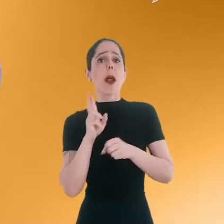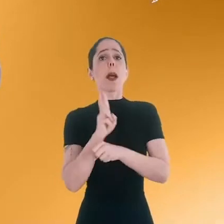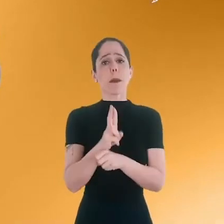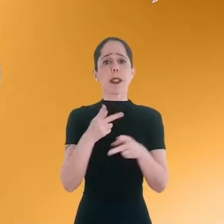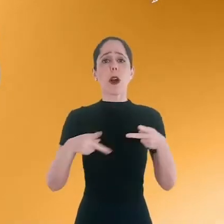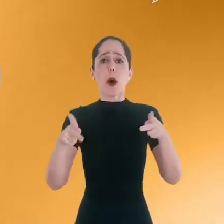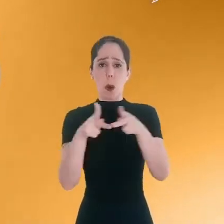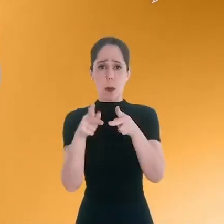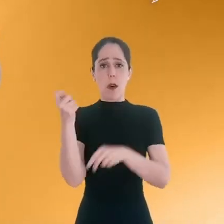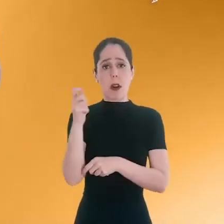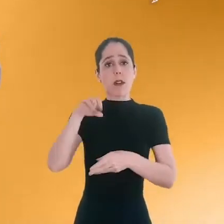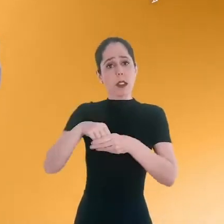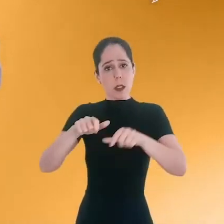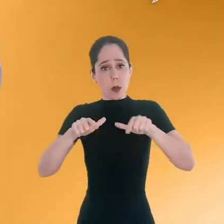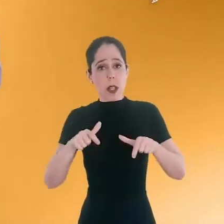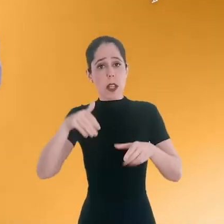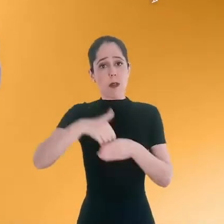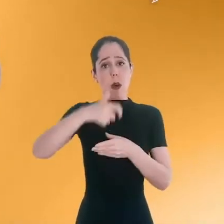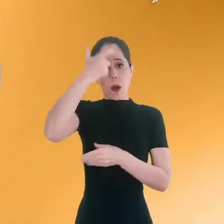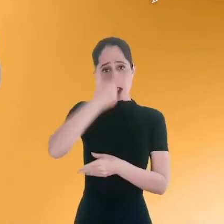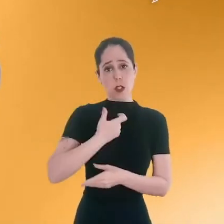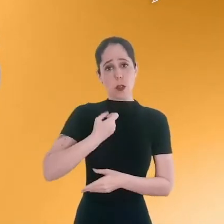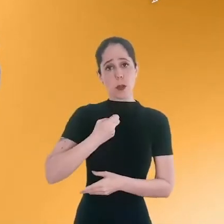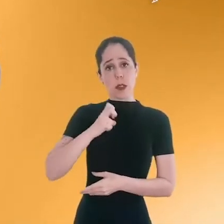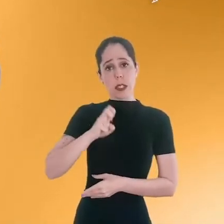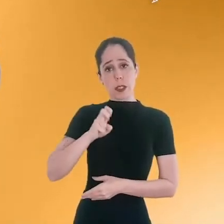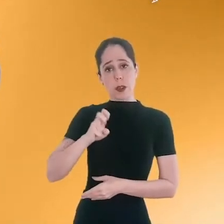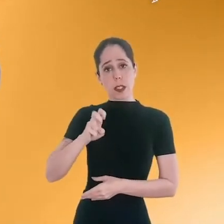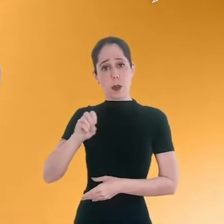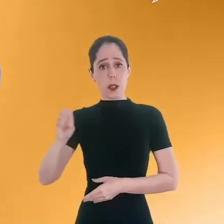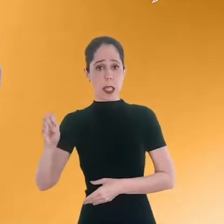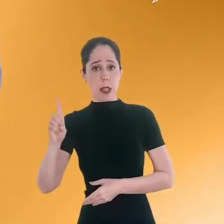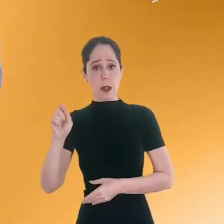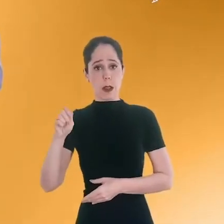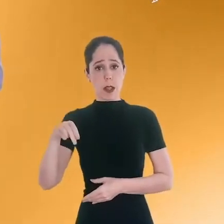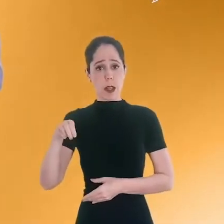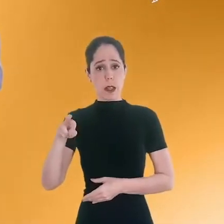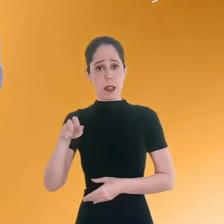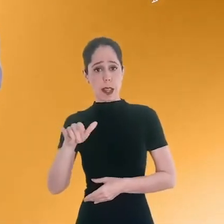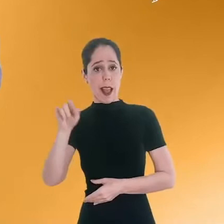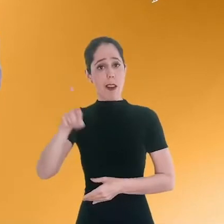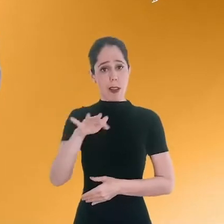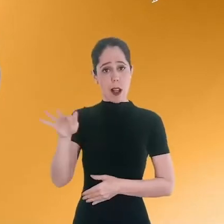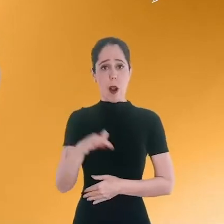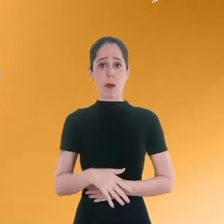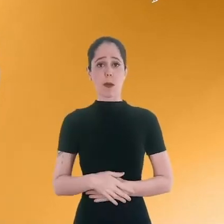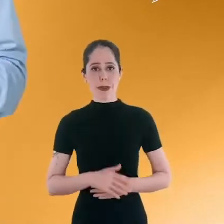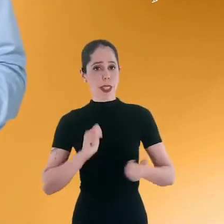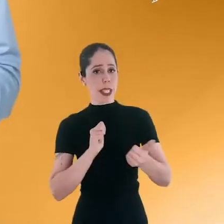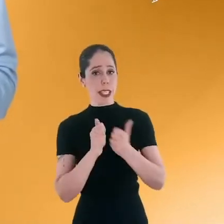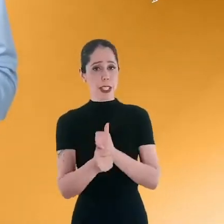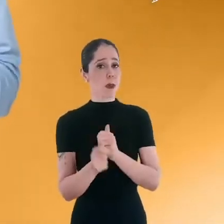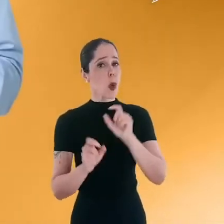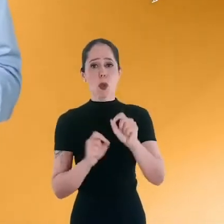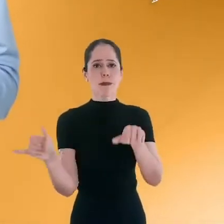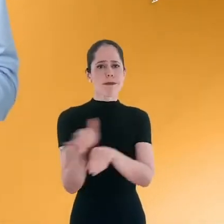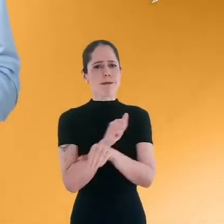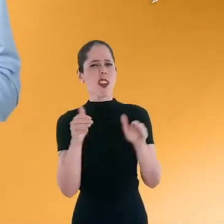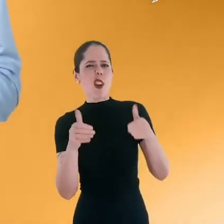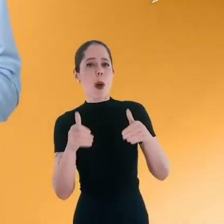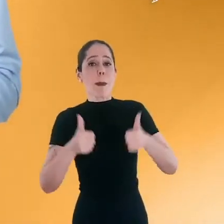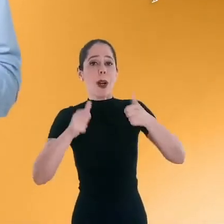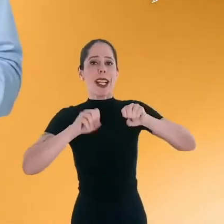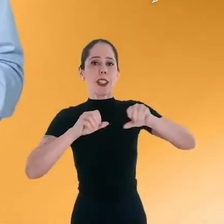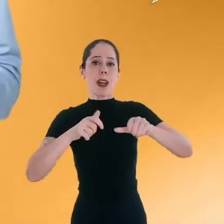Quero representar o povo gaúcho na Assembleia. Vote Roseli Albuquerque, 55500. Darley Federal. O esporte para melhorar